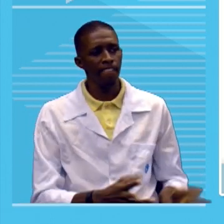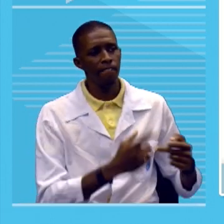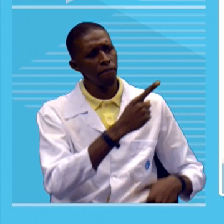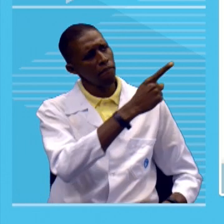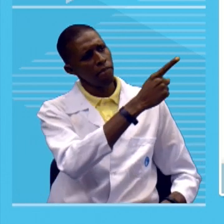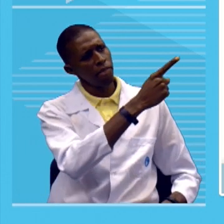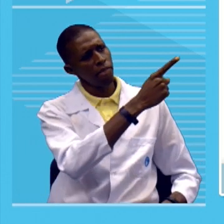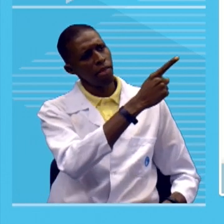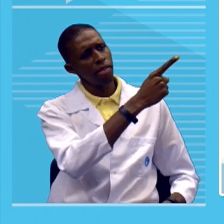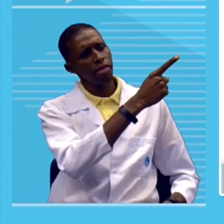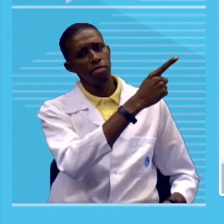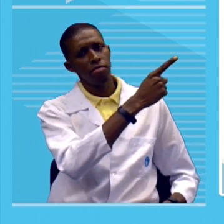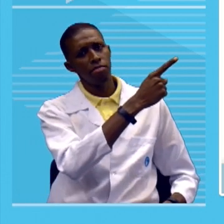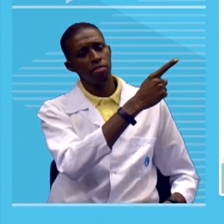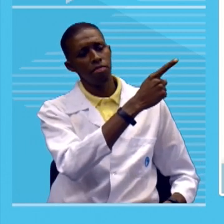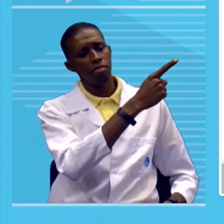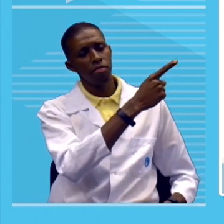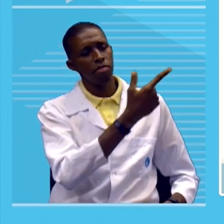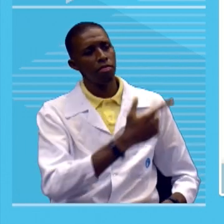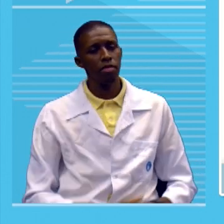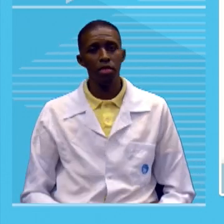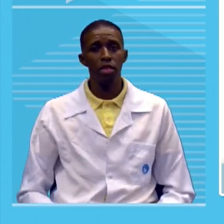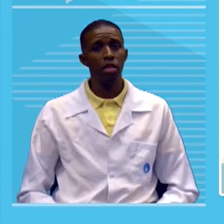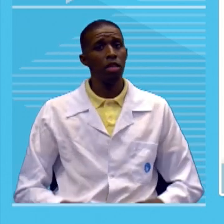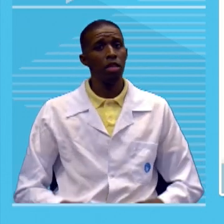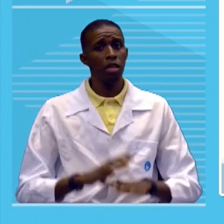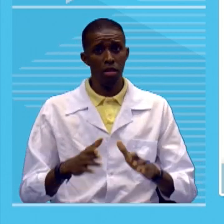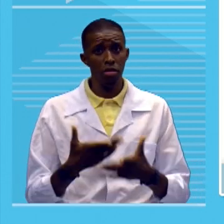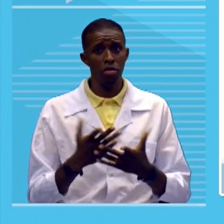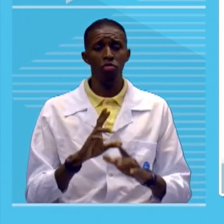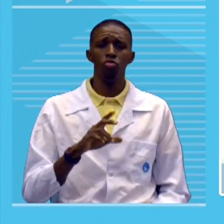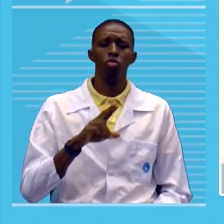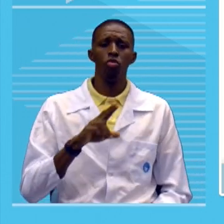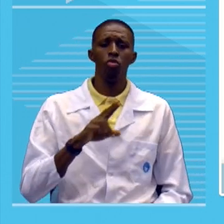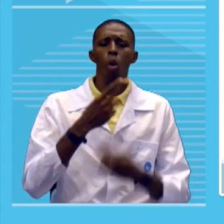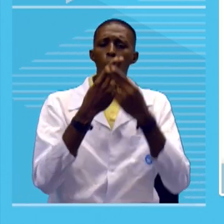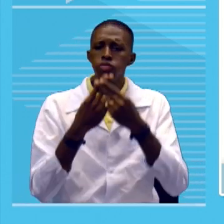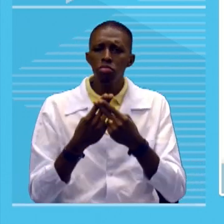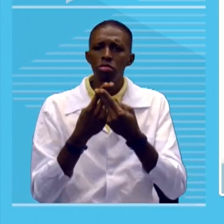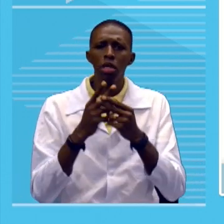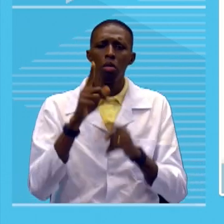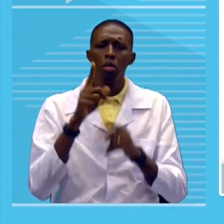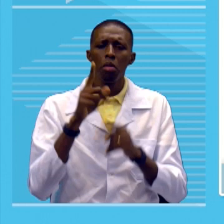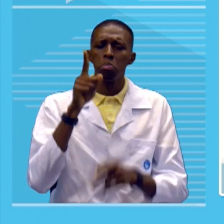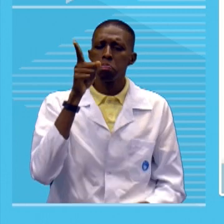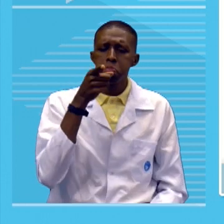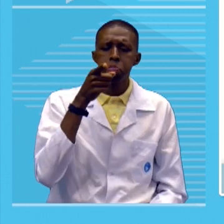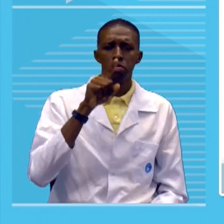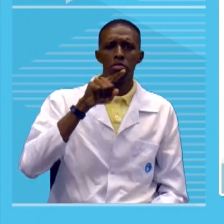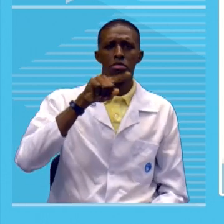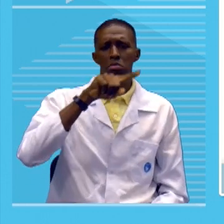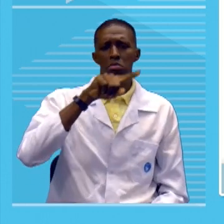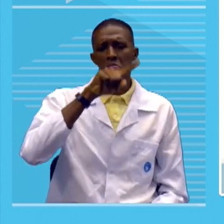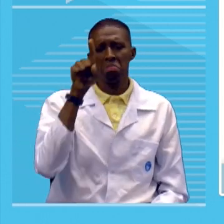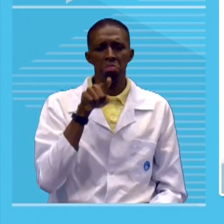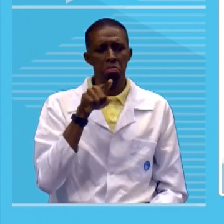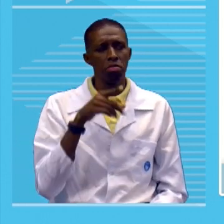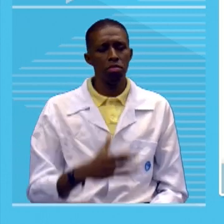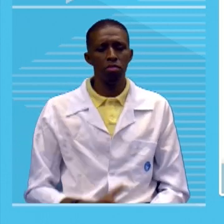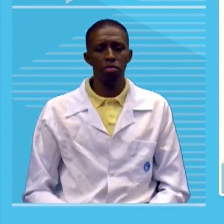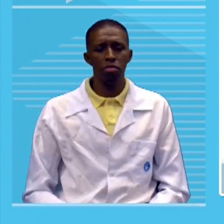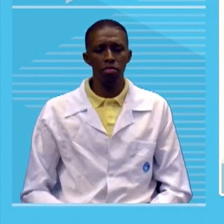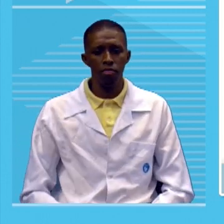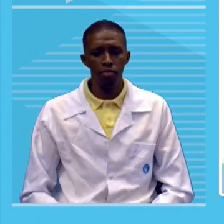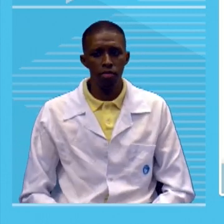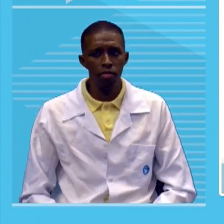já falei para vocês, né, que a pontuação ela produz, né, efeitos de sentido. João toma